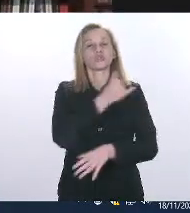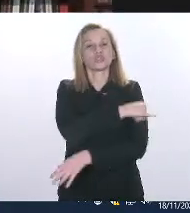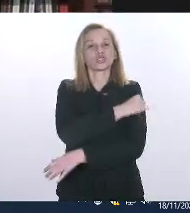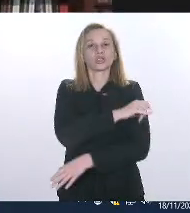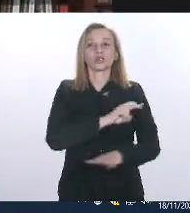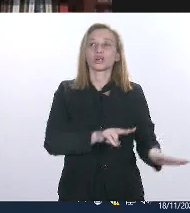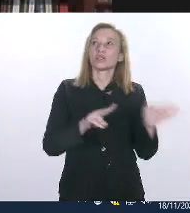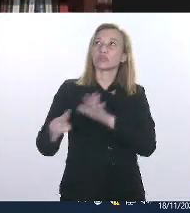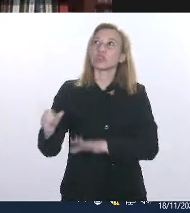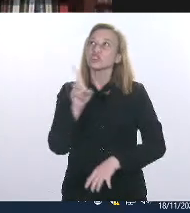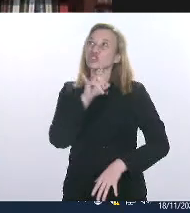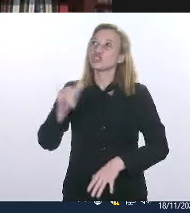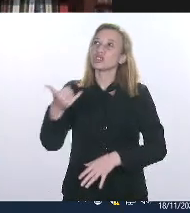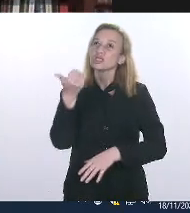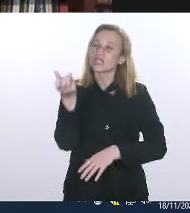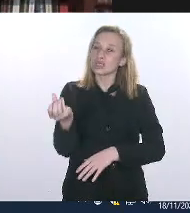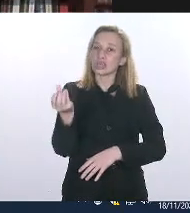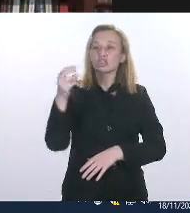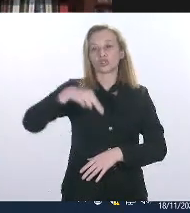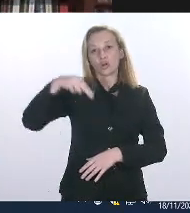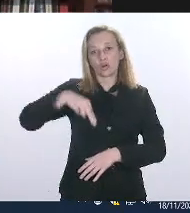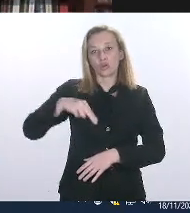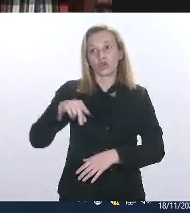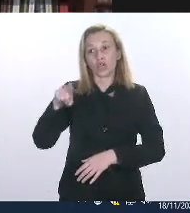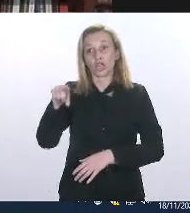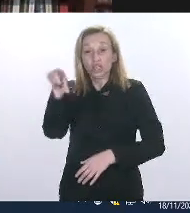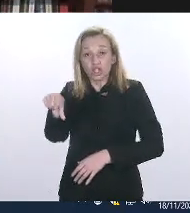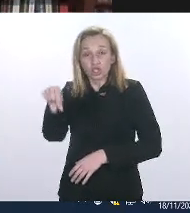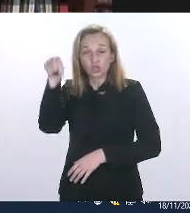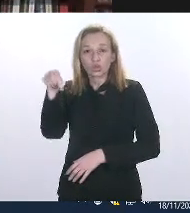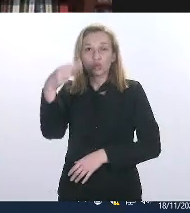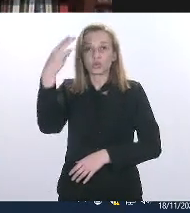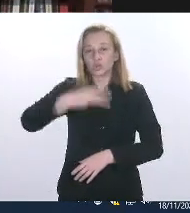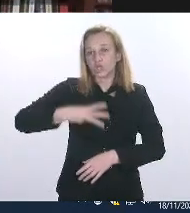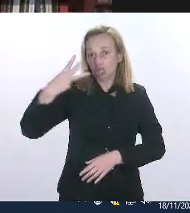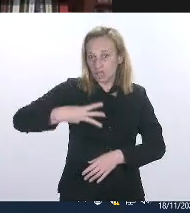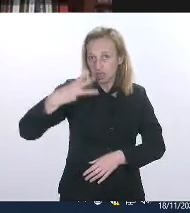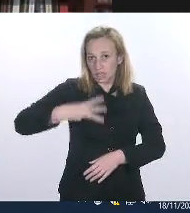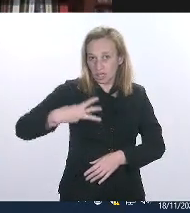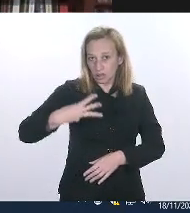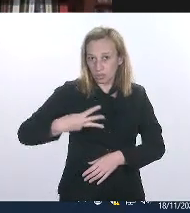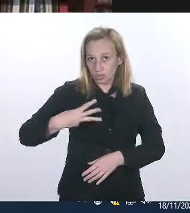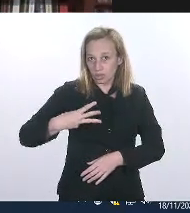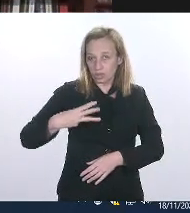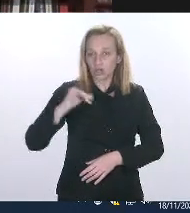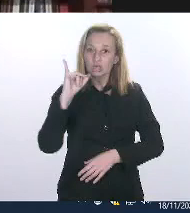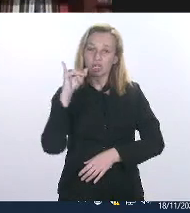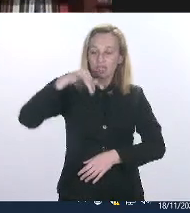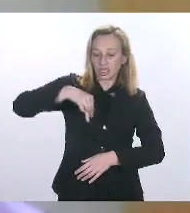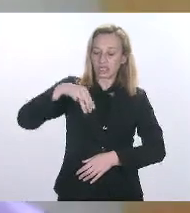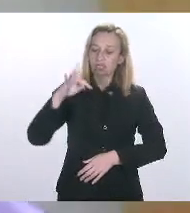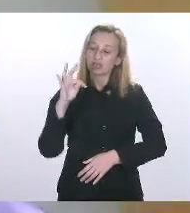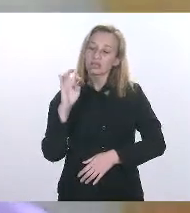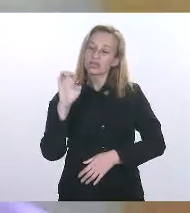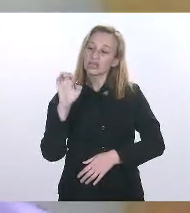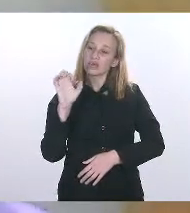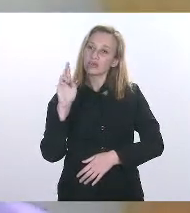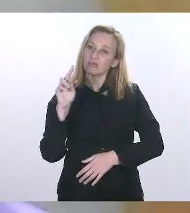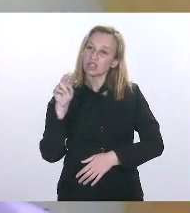semana, no dia 16 de novembro, ele nomeou o terceiro interventor